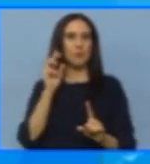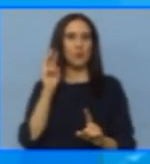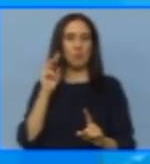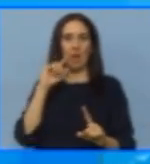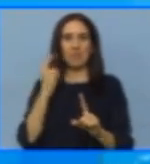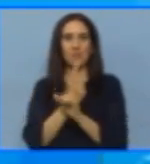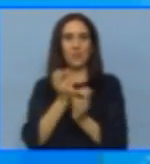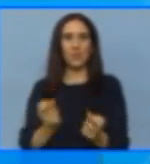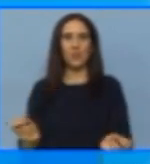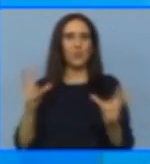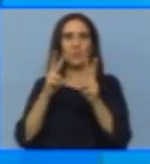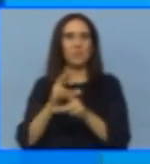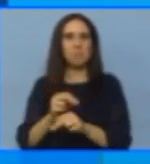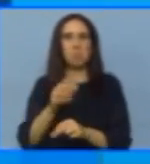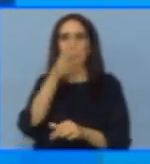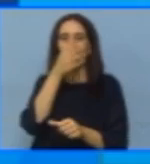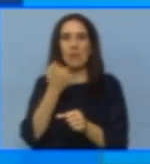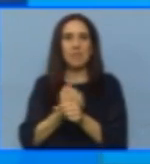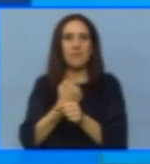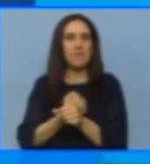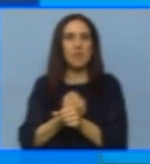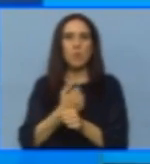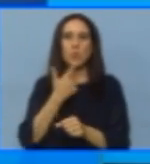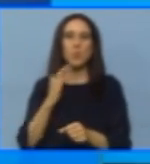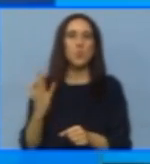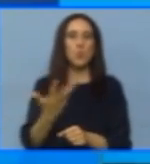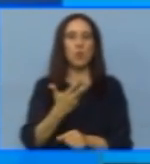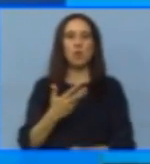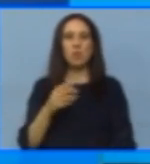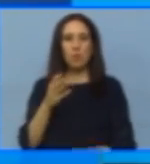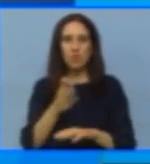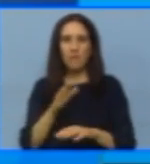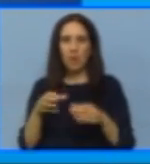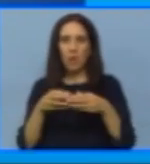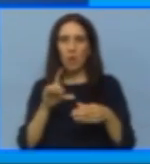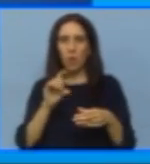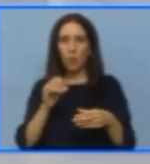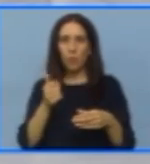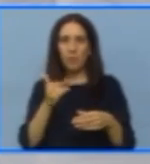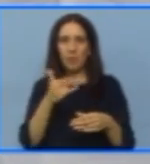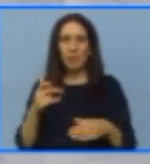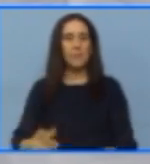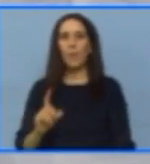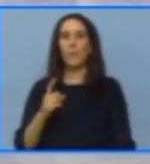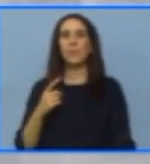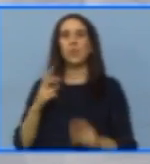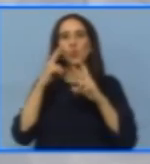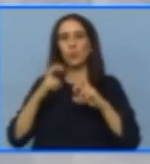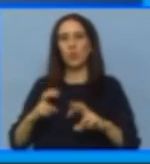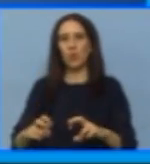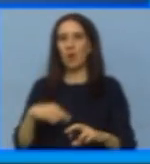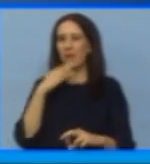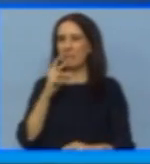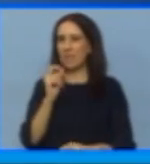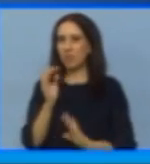completamente nova, nunca tinha estado numa atividade de tão grande dimensão. Eras lobita na altura? Não, era exploradora, tinha por volta dos 13 anos.